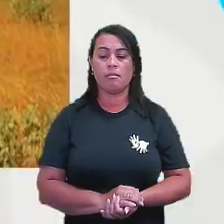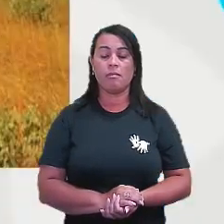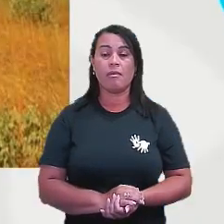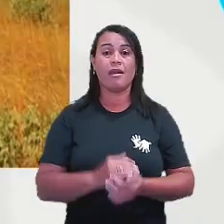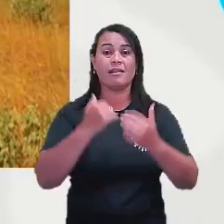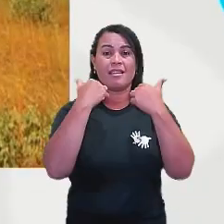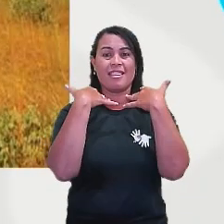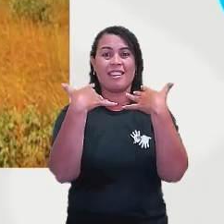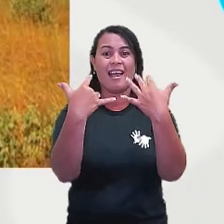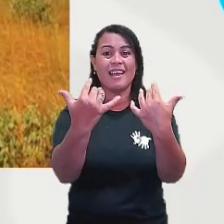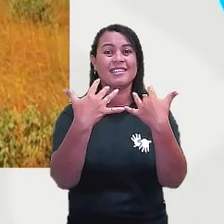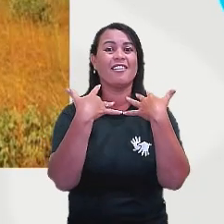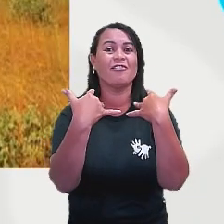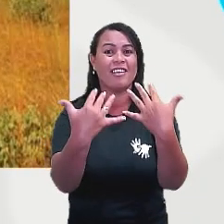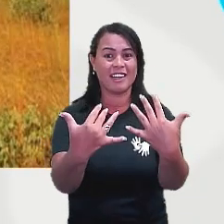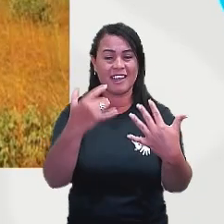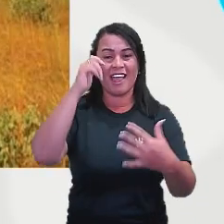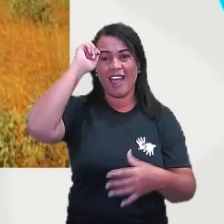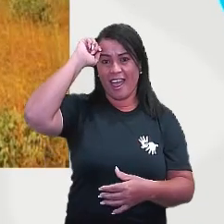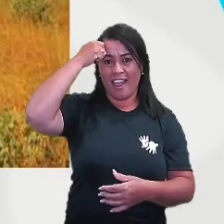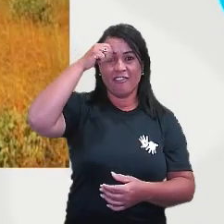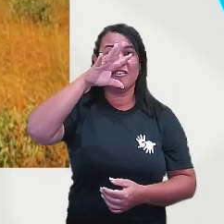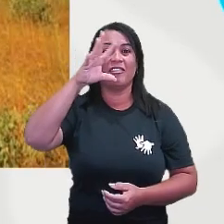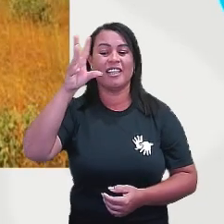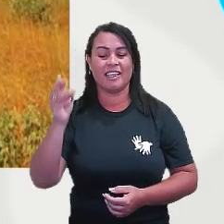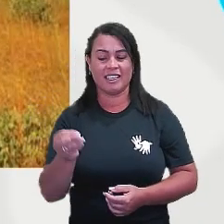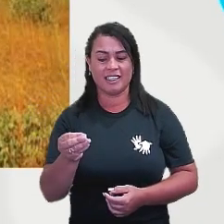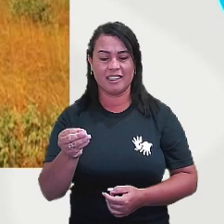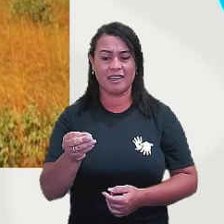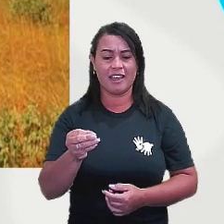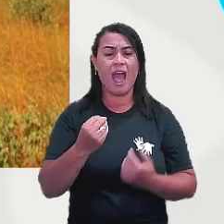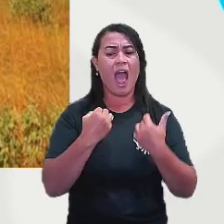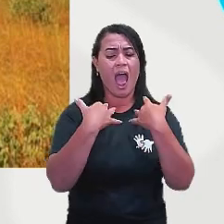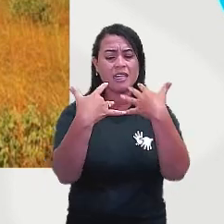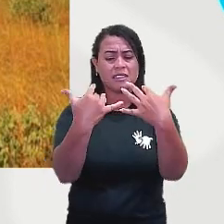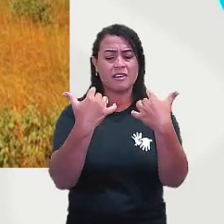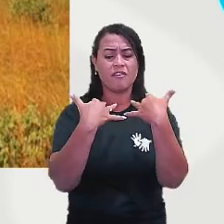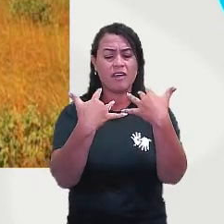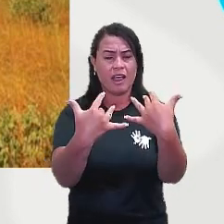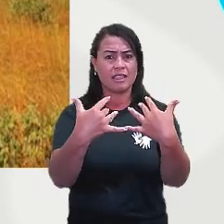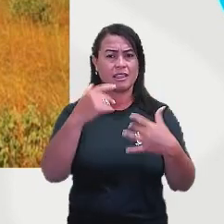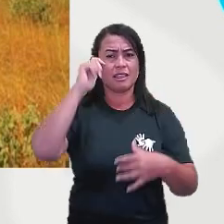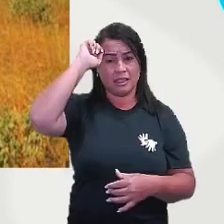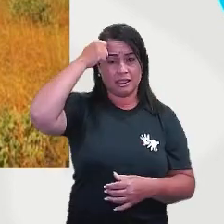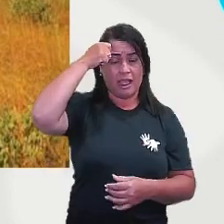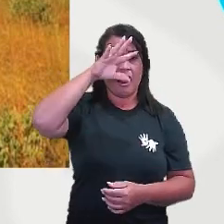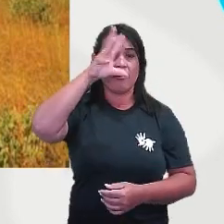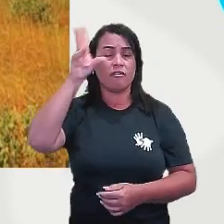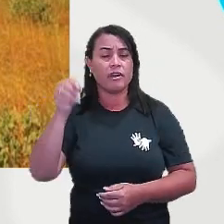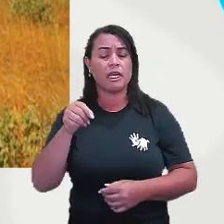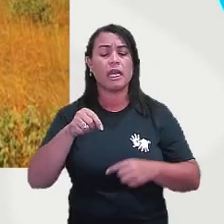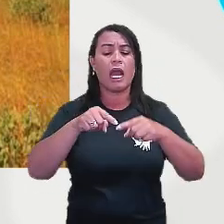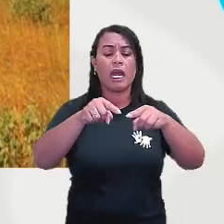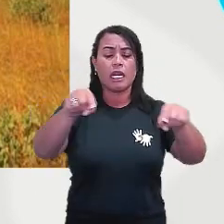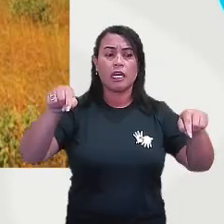A savana africana. A savana são espaços que